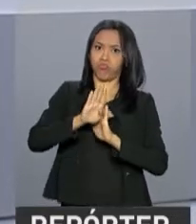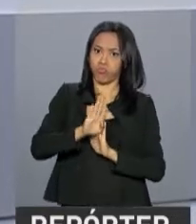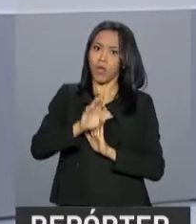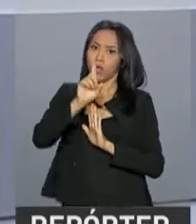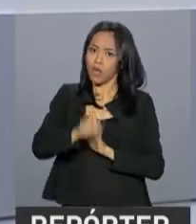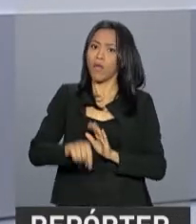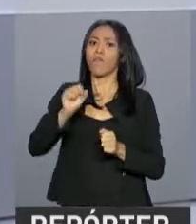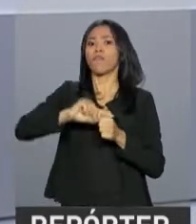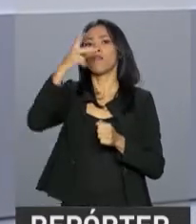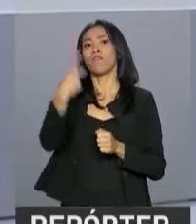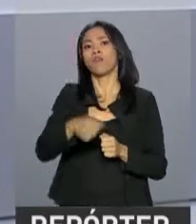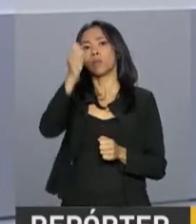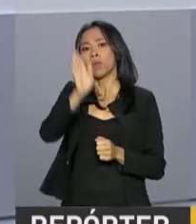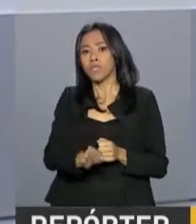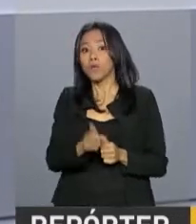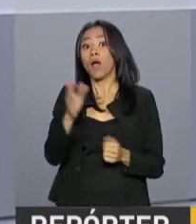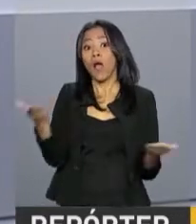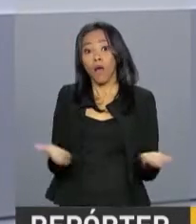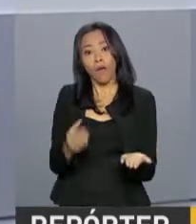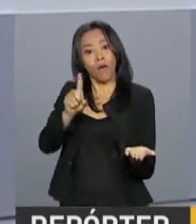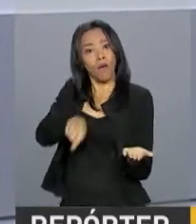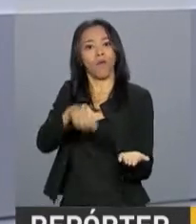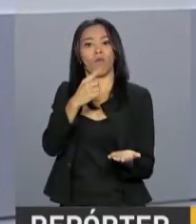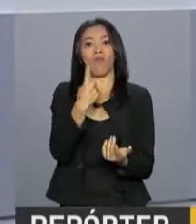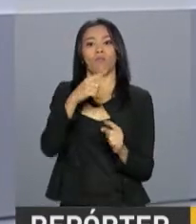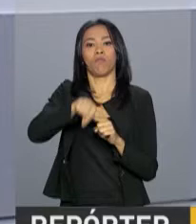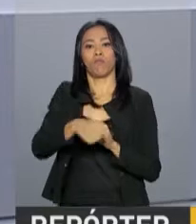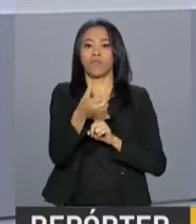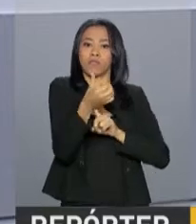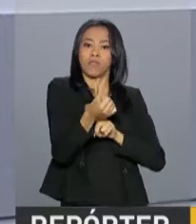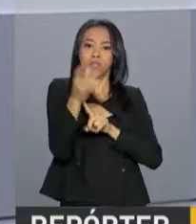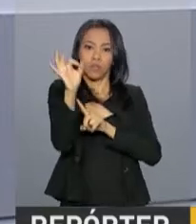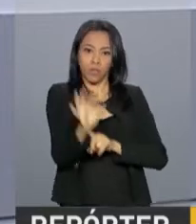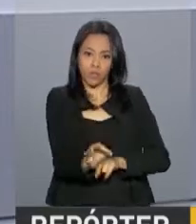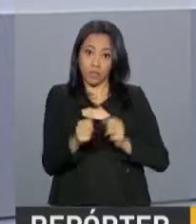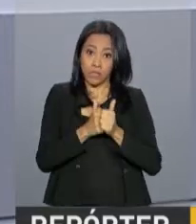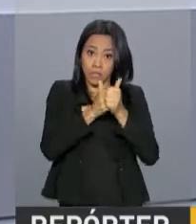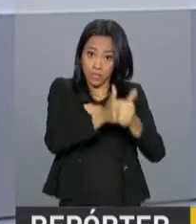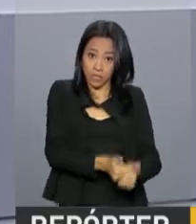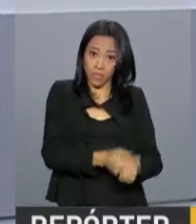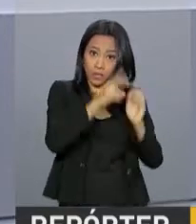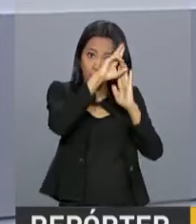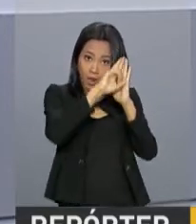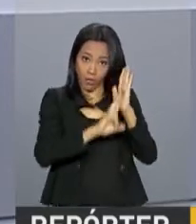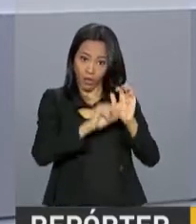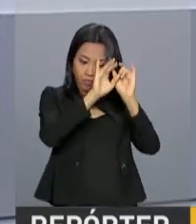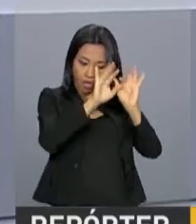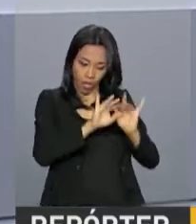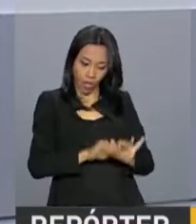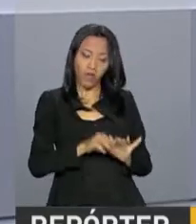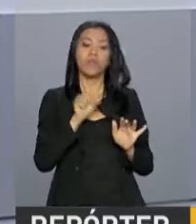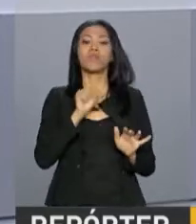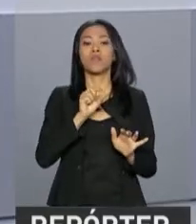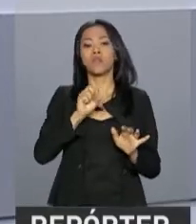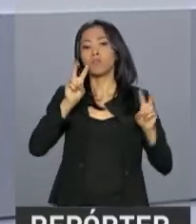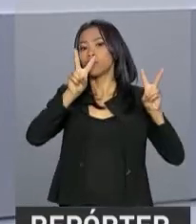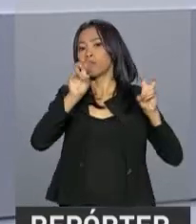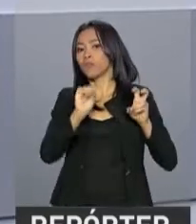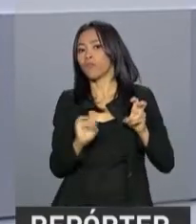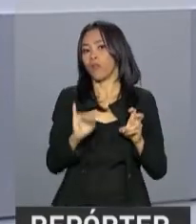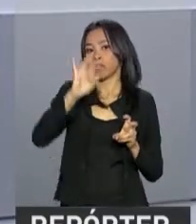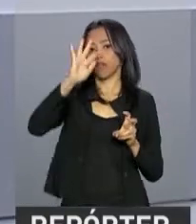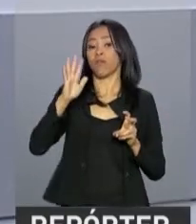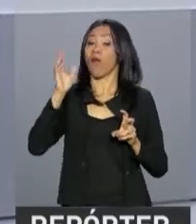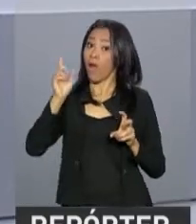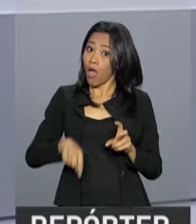no país passou para 1,6 por cento de acordo com o relatório de inflação a previsão está acima da estimativa do mercado